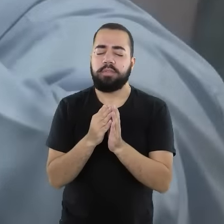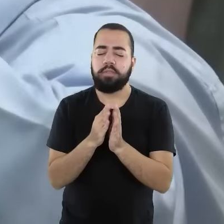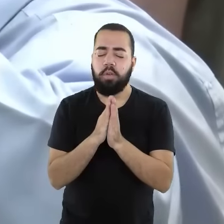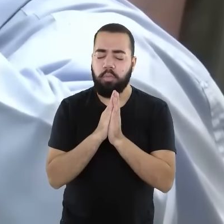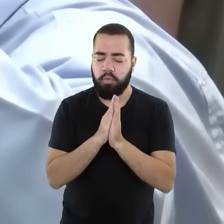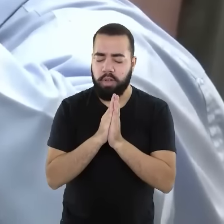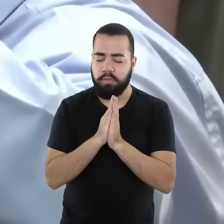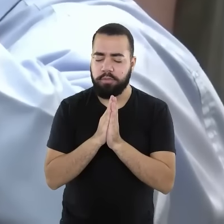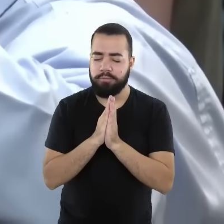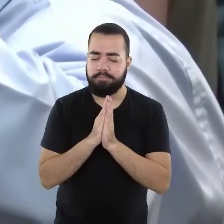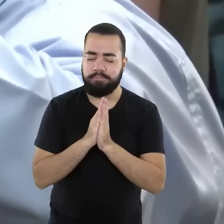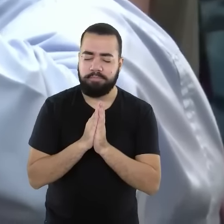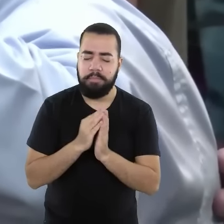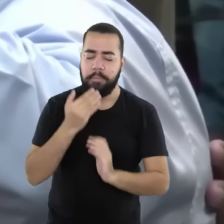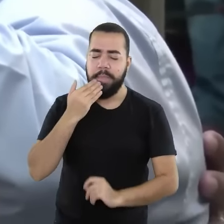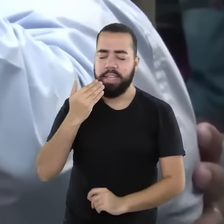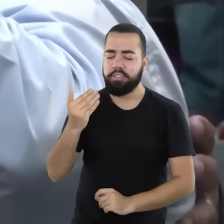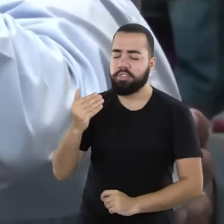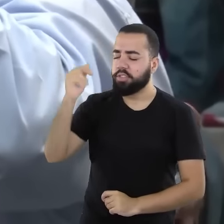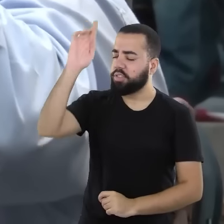Senhor Deus, nós queremos